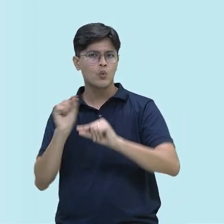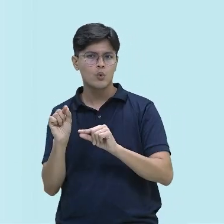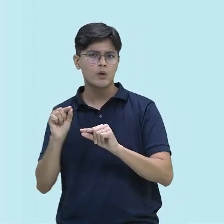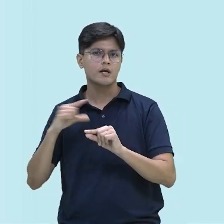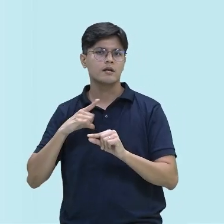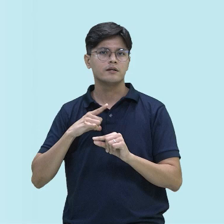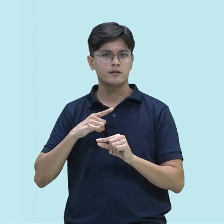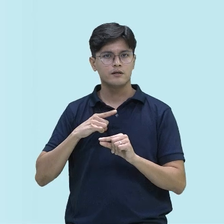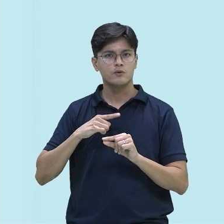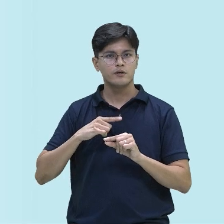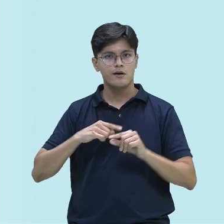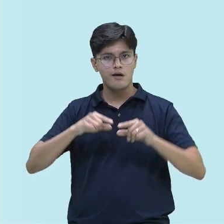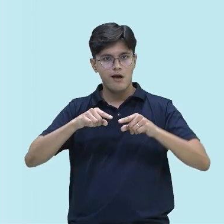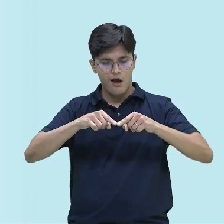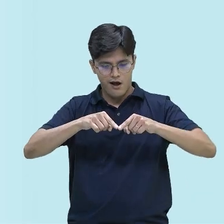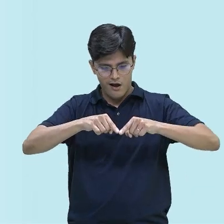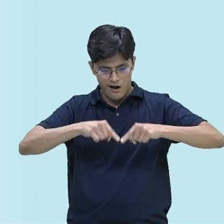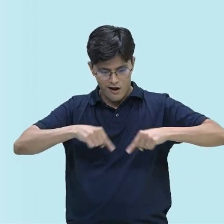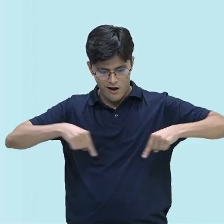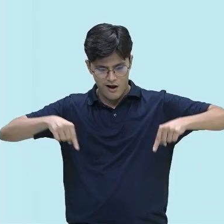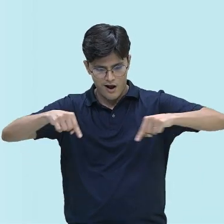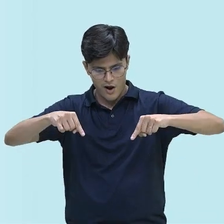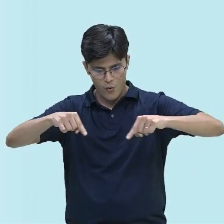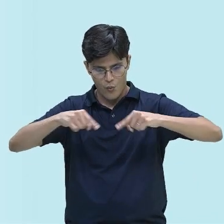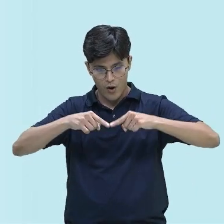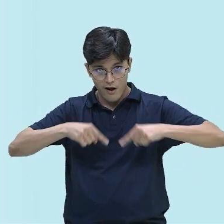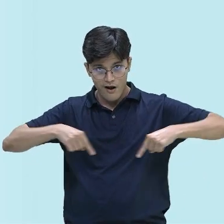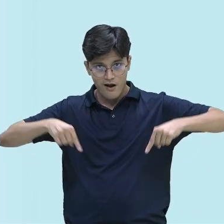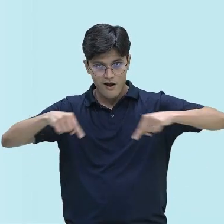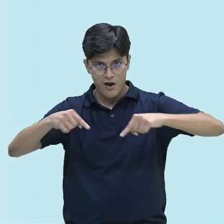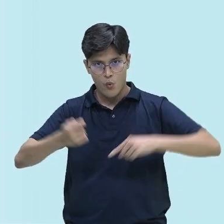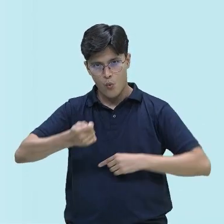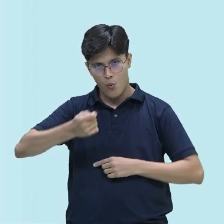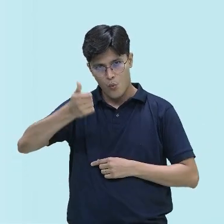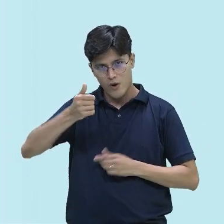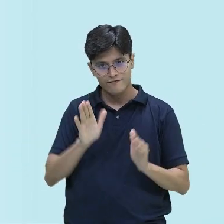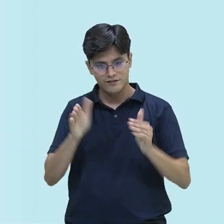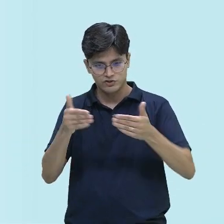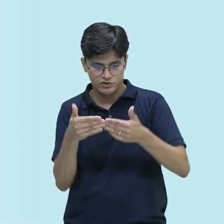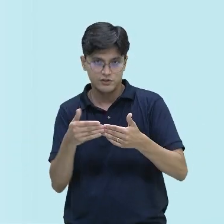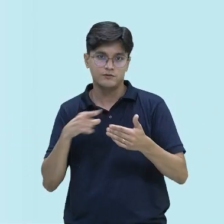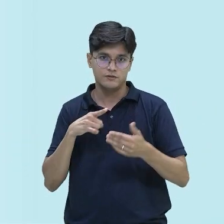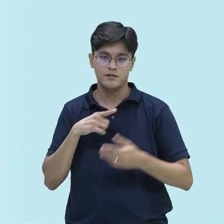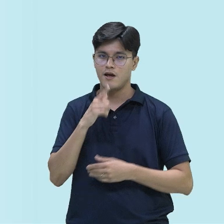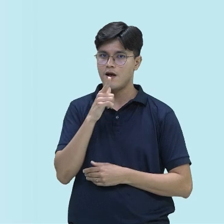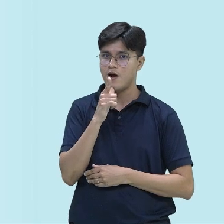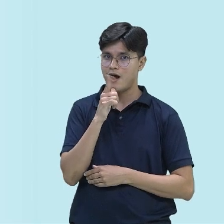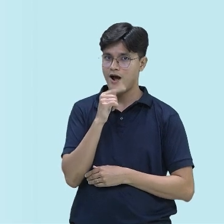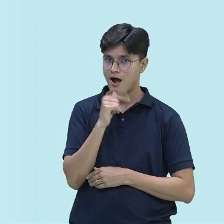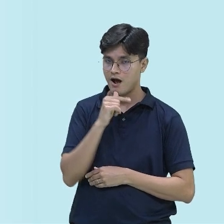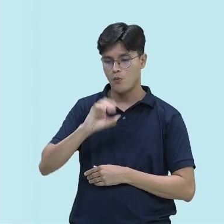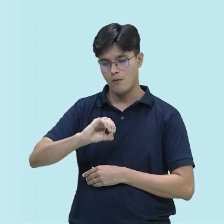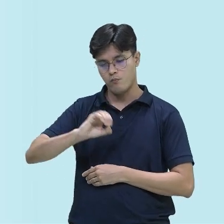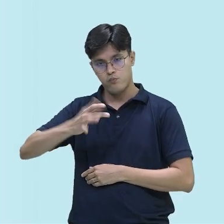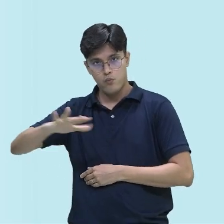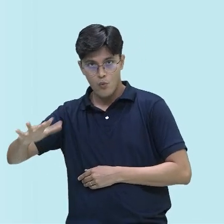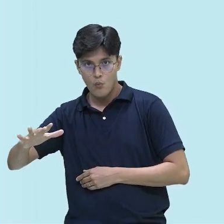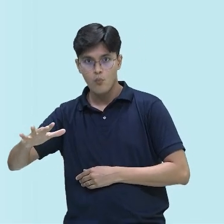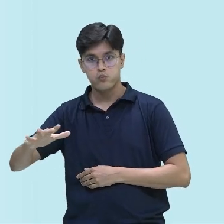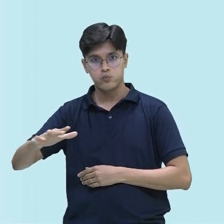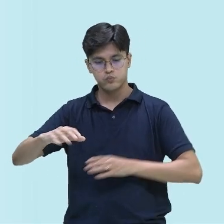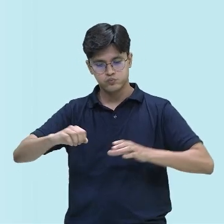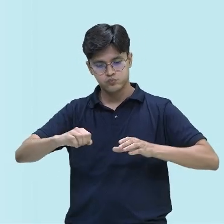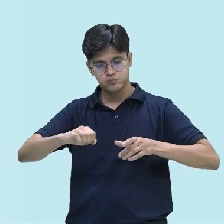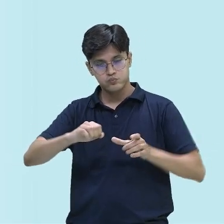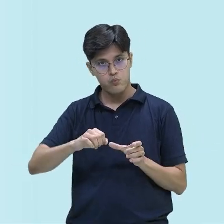quase fechado que vai se comunicar, gente, com o oceano, que está próximo ali da parte continental,